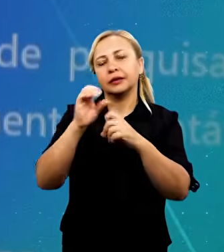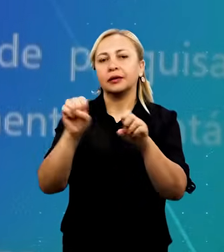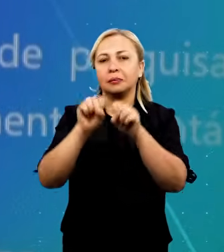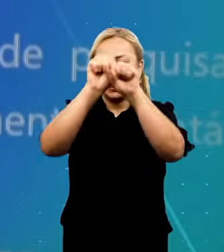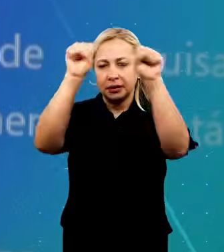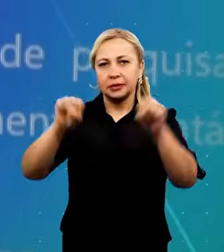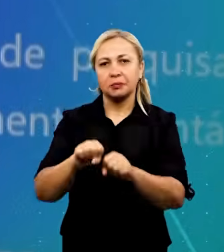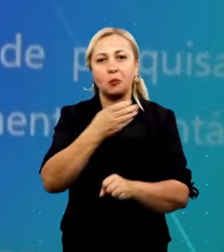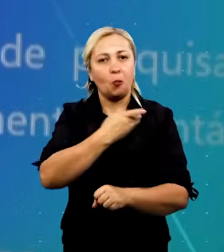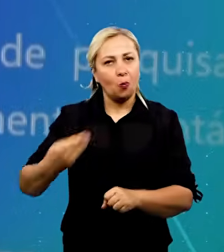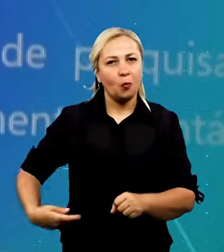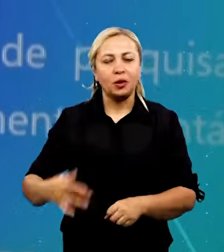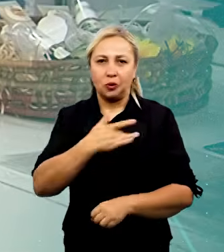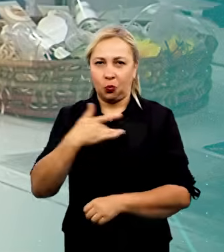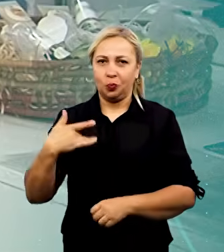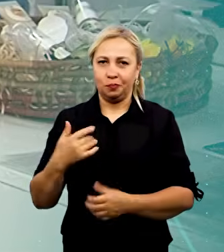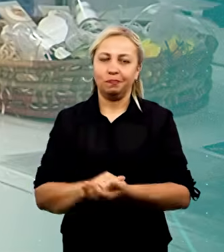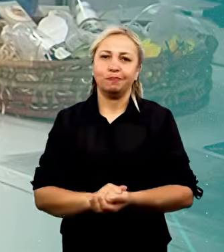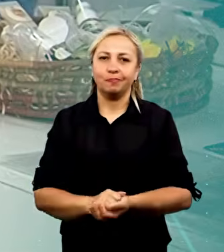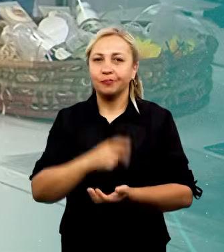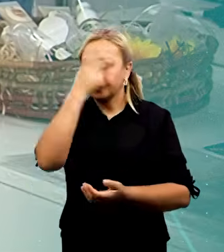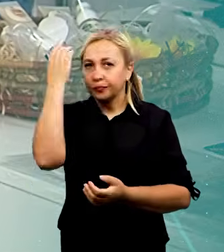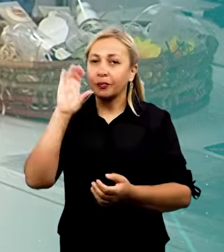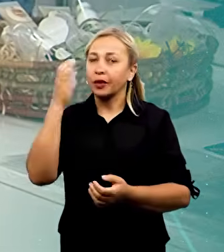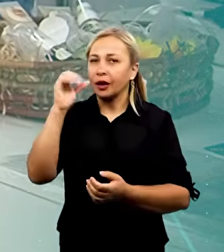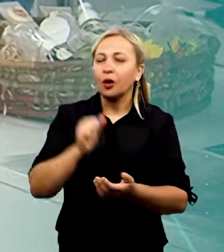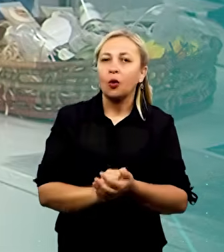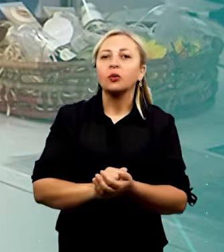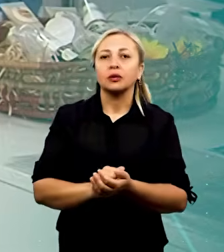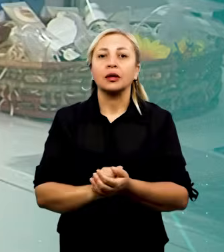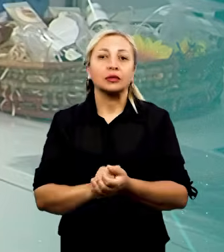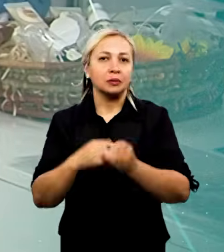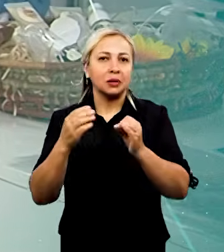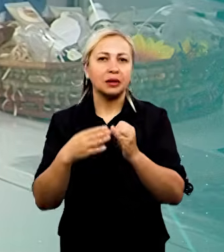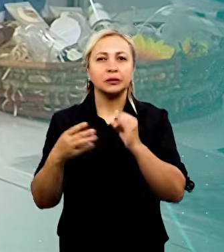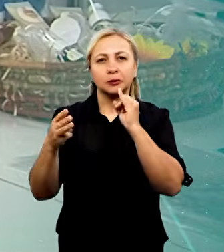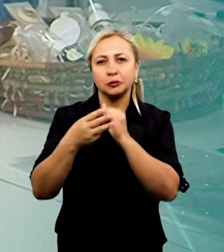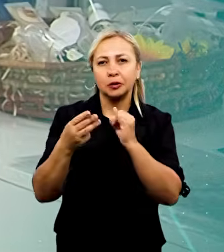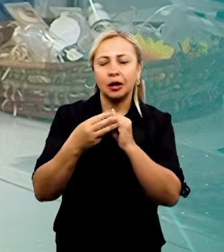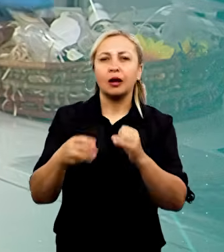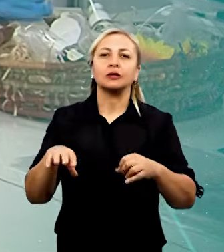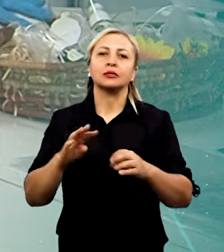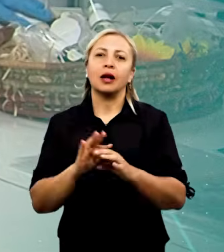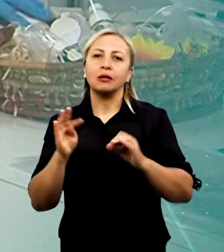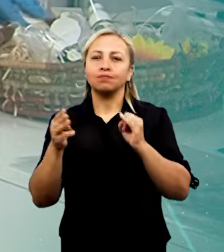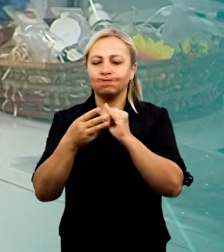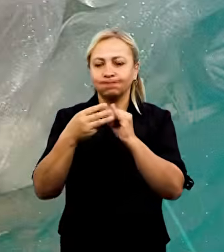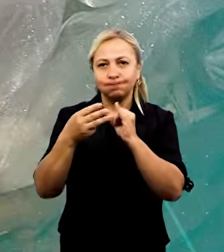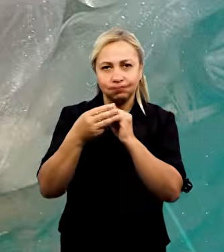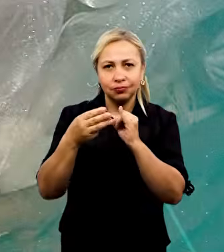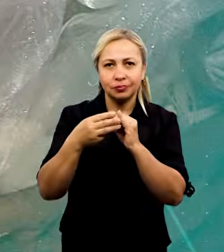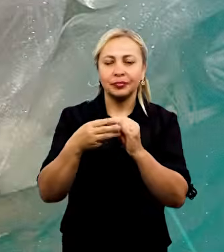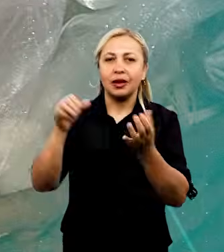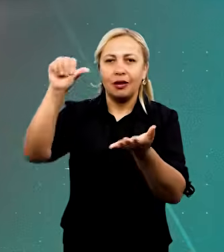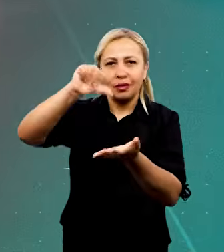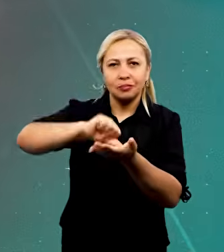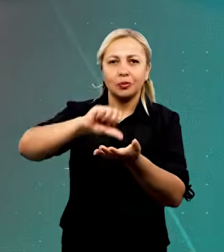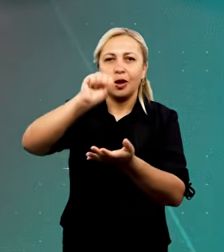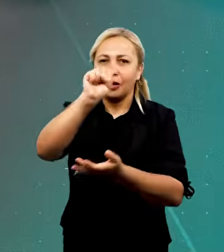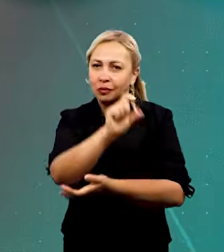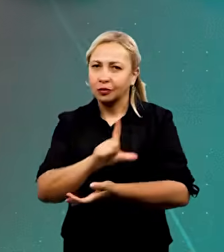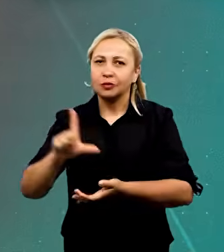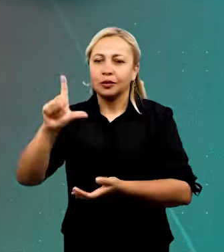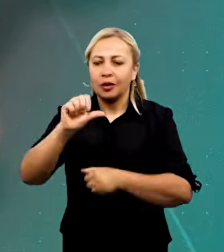e sistemas públicos de saúde. Cientistas do Instituto Federal de Educação, Ciência e Tecnologia do Maranhão, campus de São